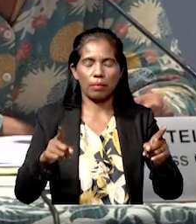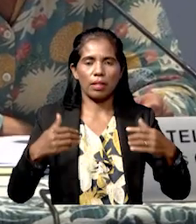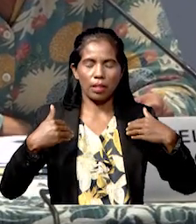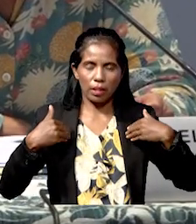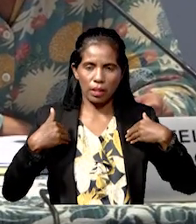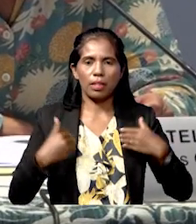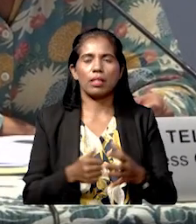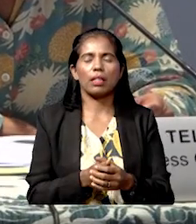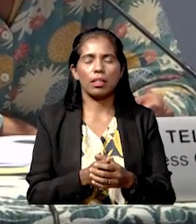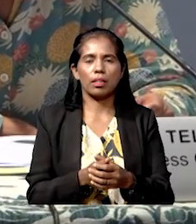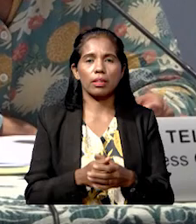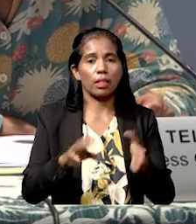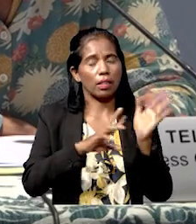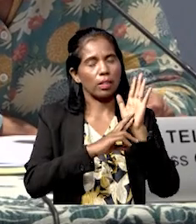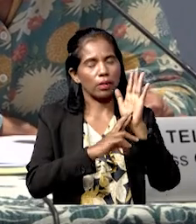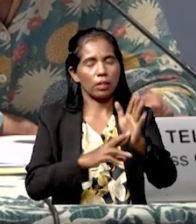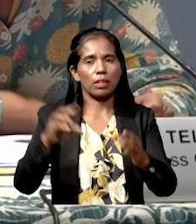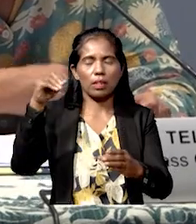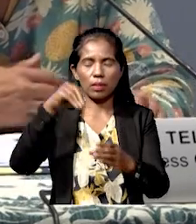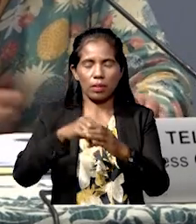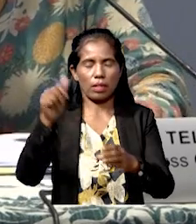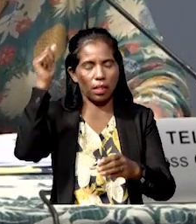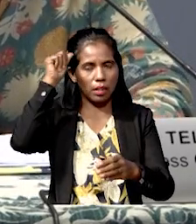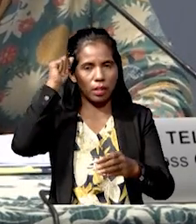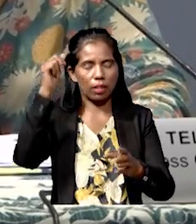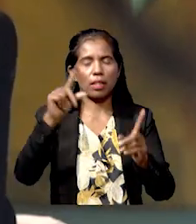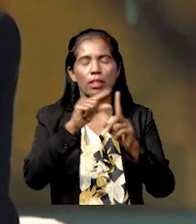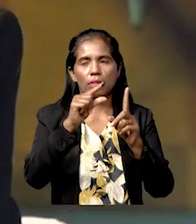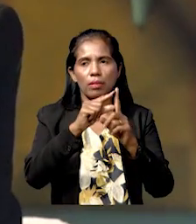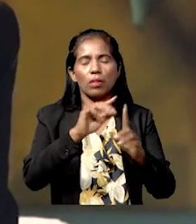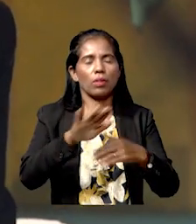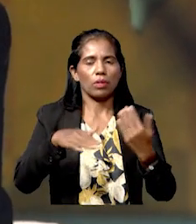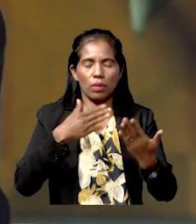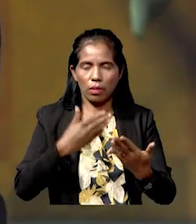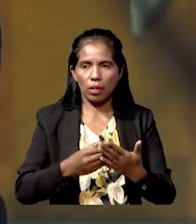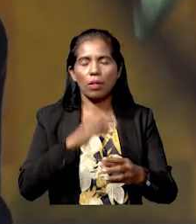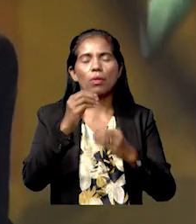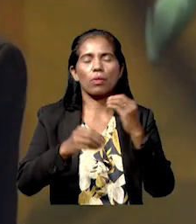final sira se inclui mos ho analisa no rekomendasaun sira tomak